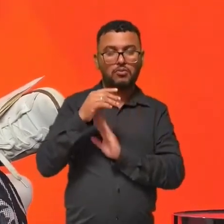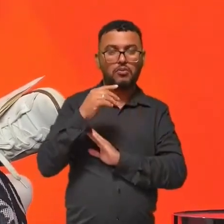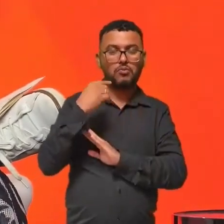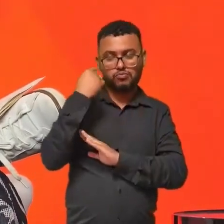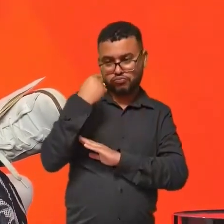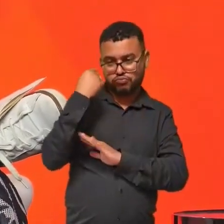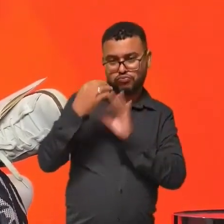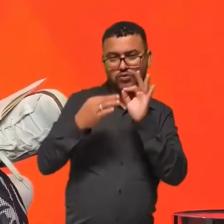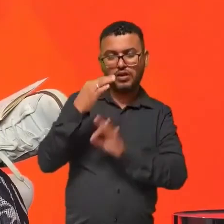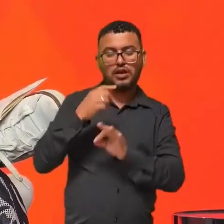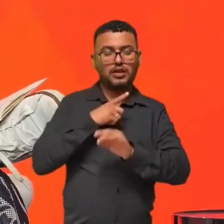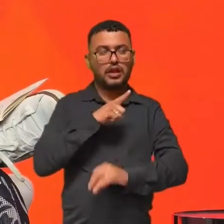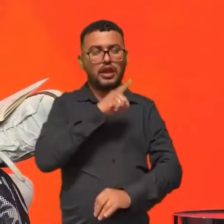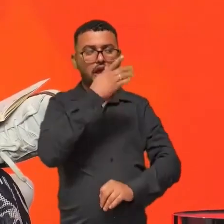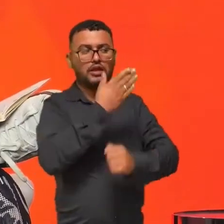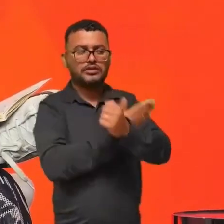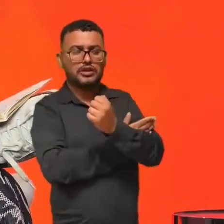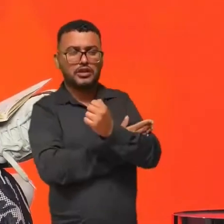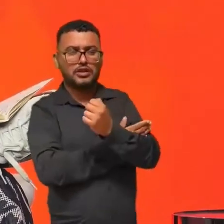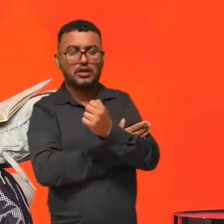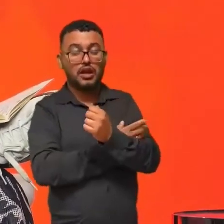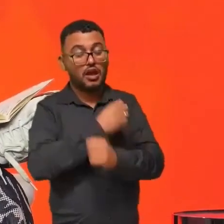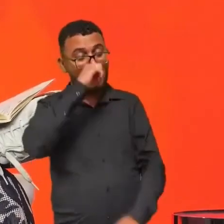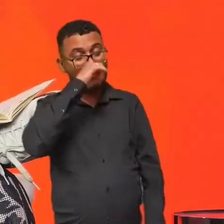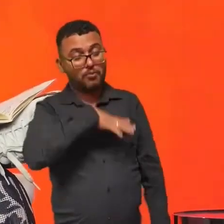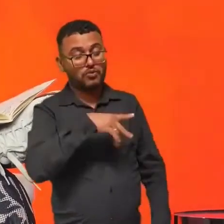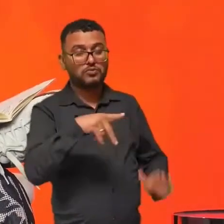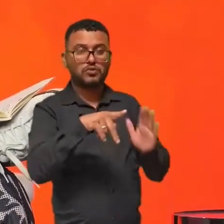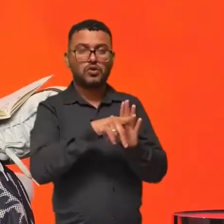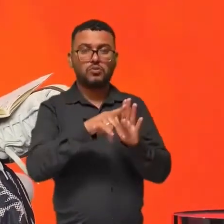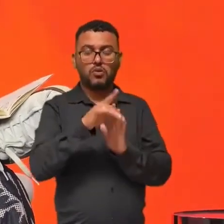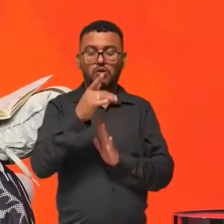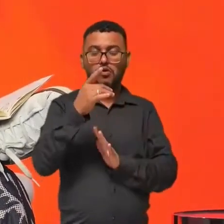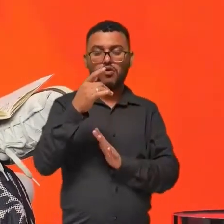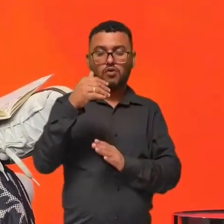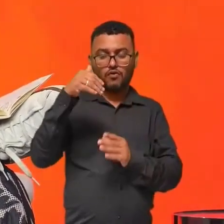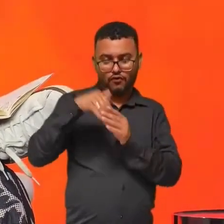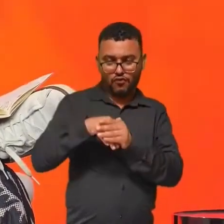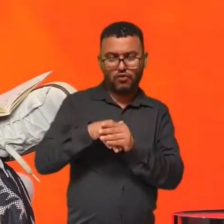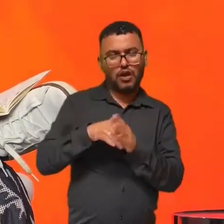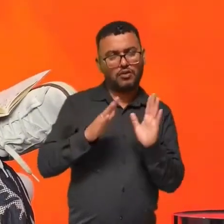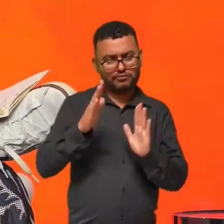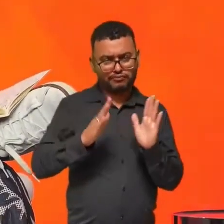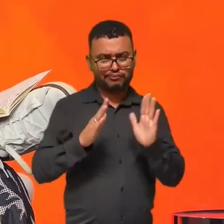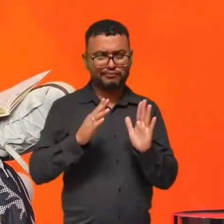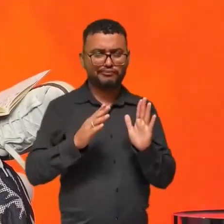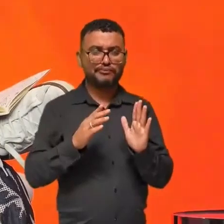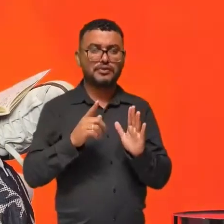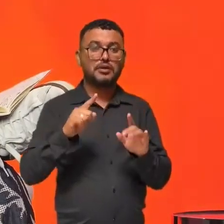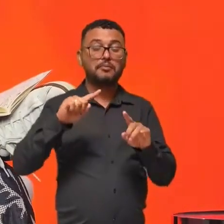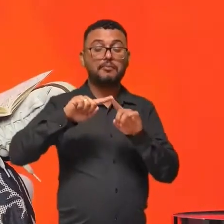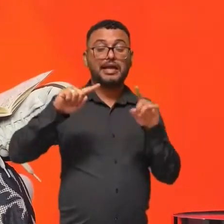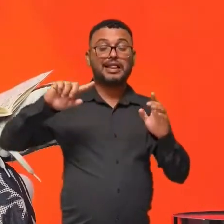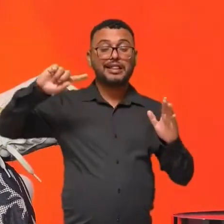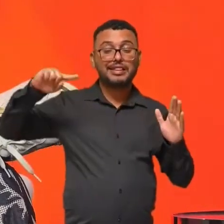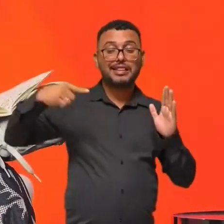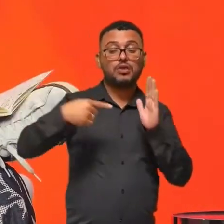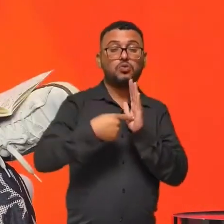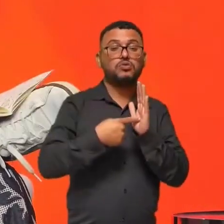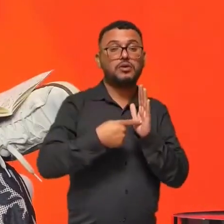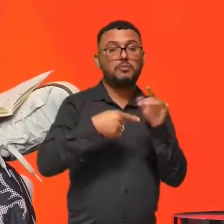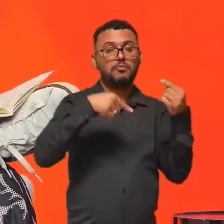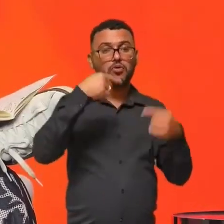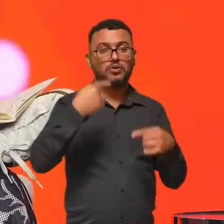foram cometidos nessas últimas eleições, mas fundamentalmente sobre uma denúncia política. Da mesma forma sobre os gabinetes do ódio.